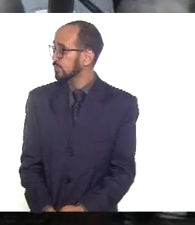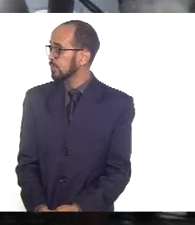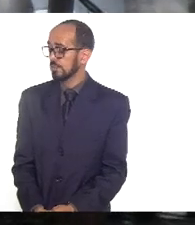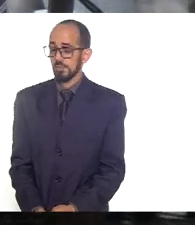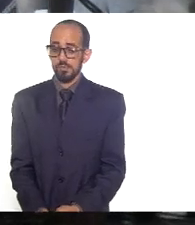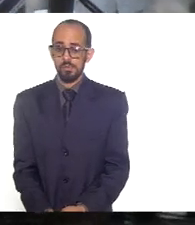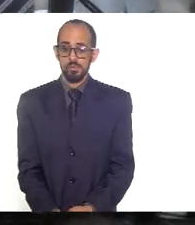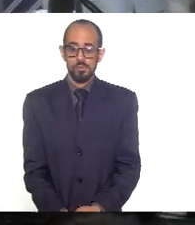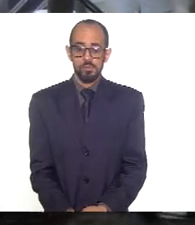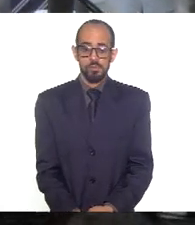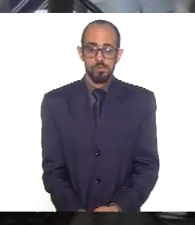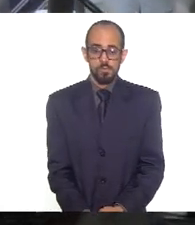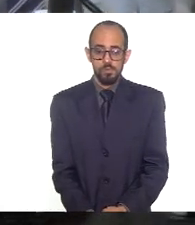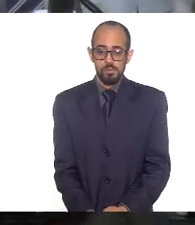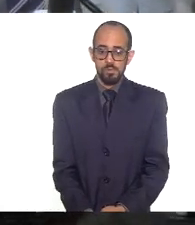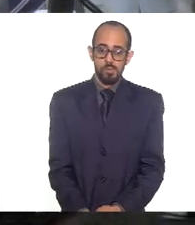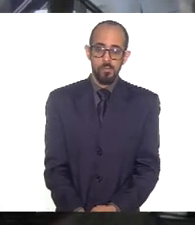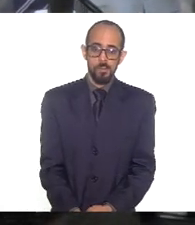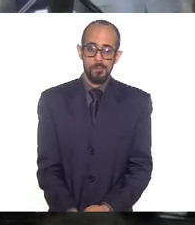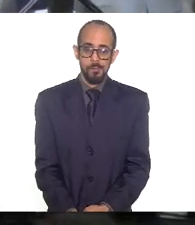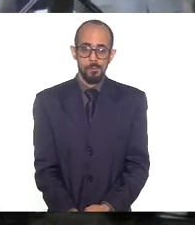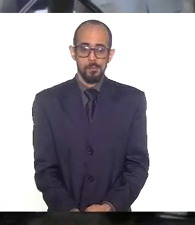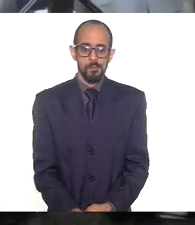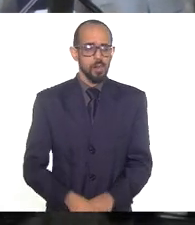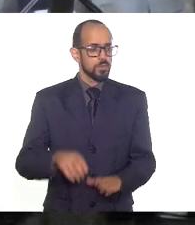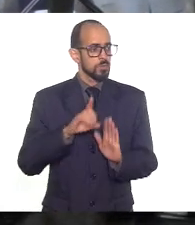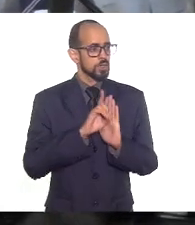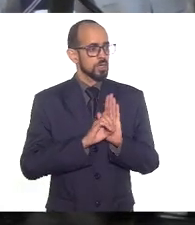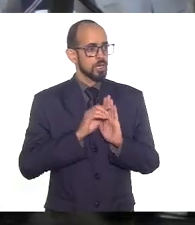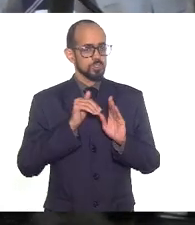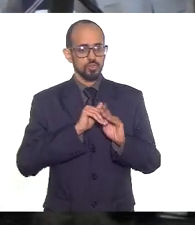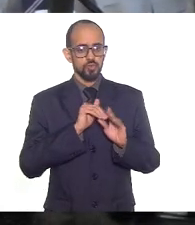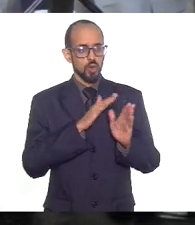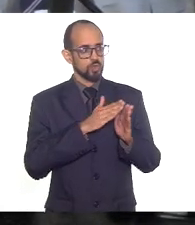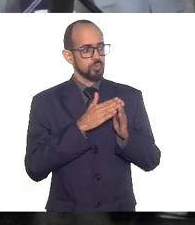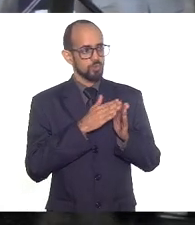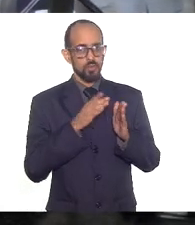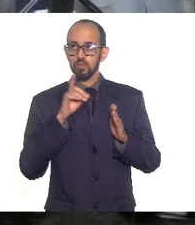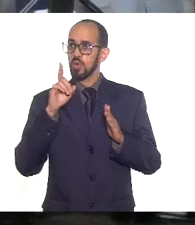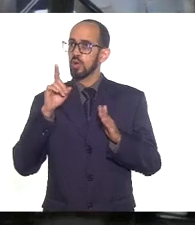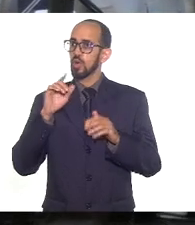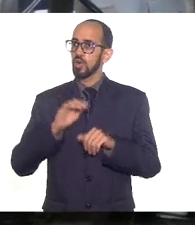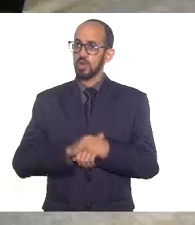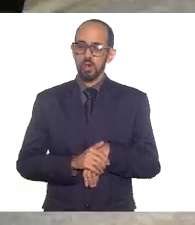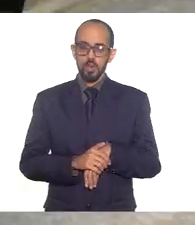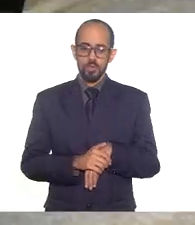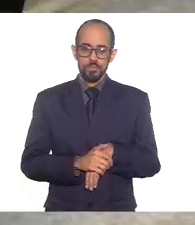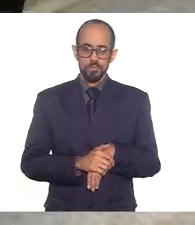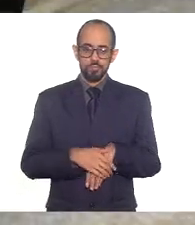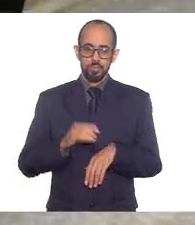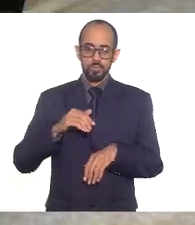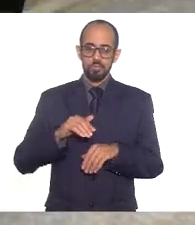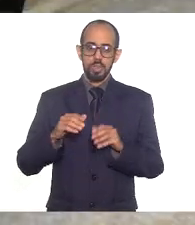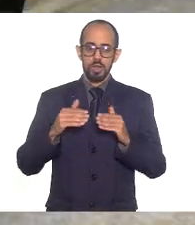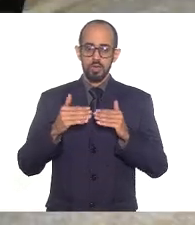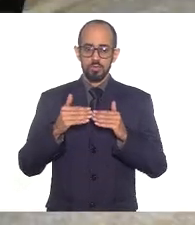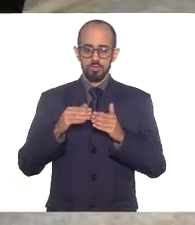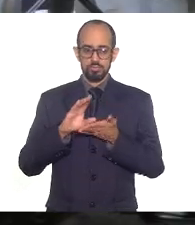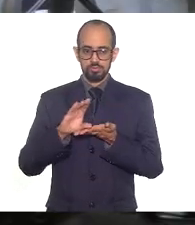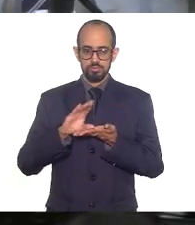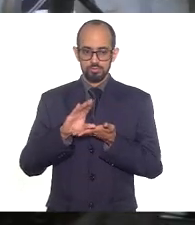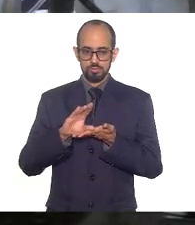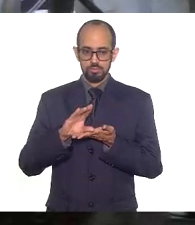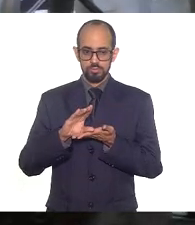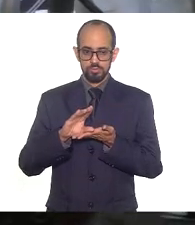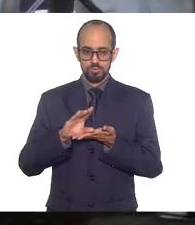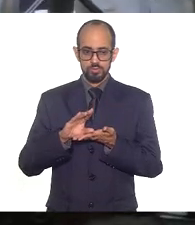o resultado mas pode ver o o passo a parecer pela constitucionalidade presente